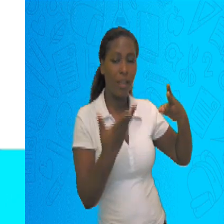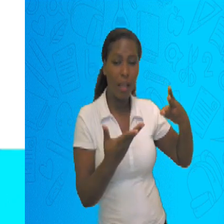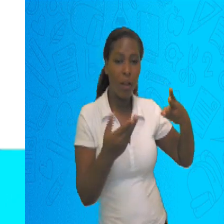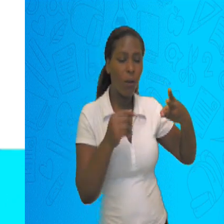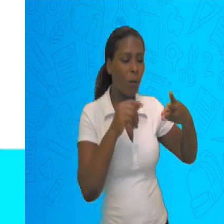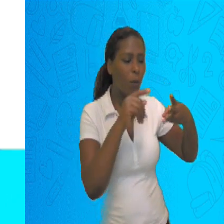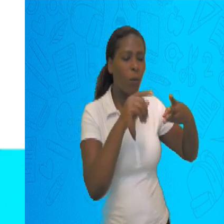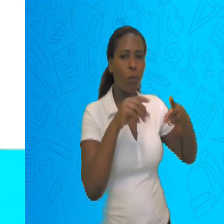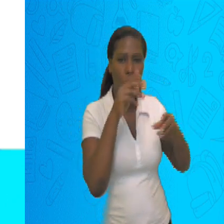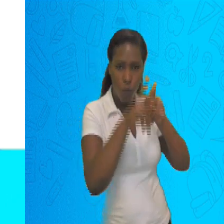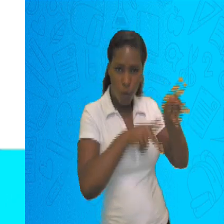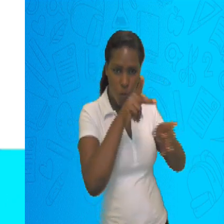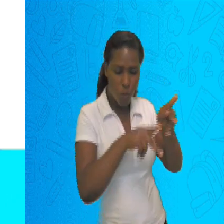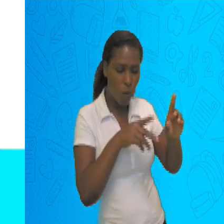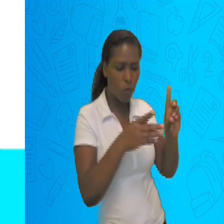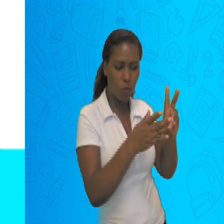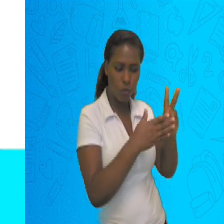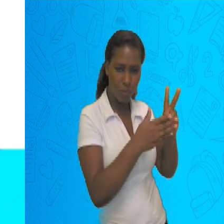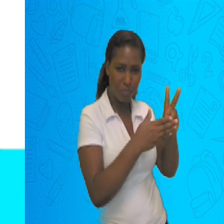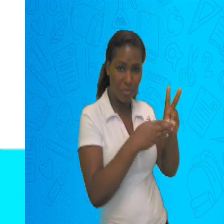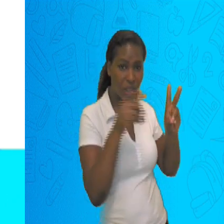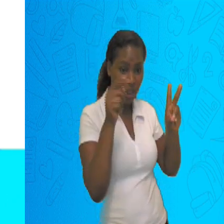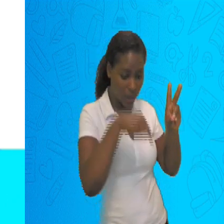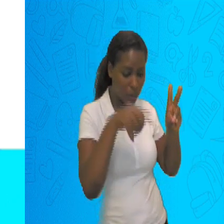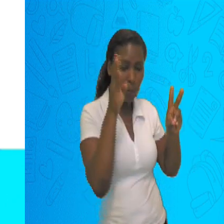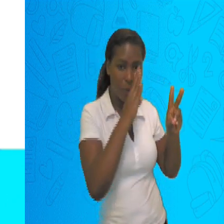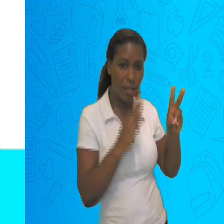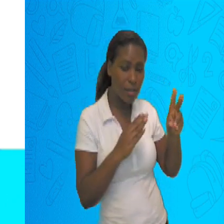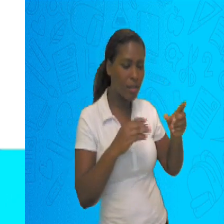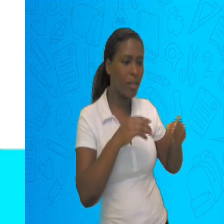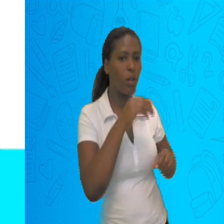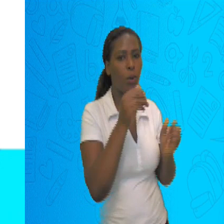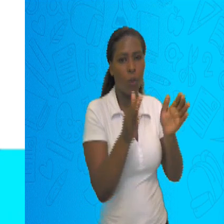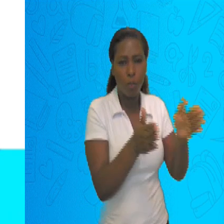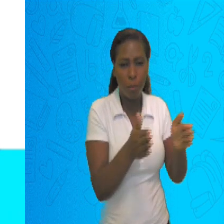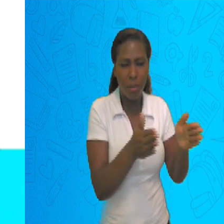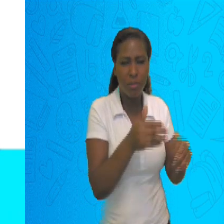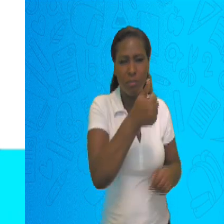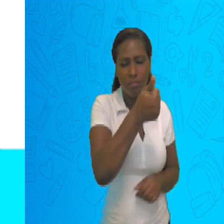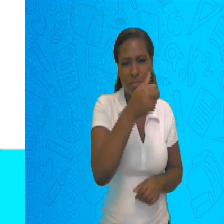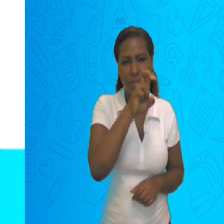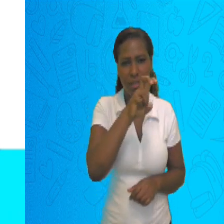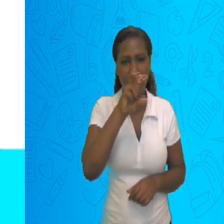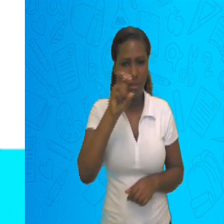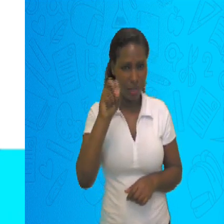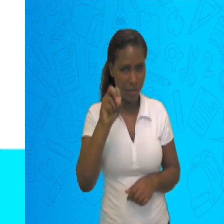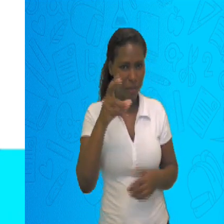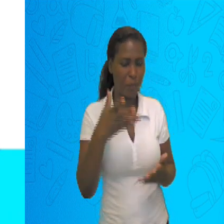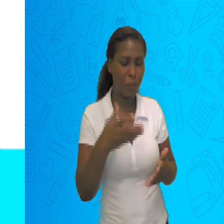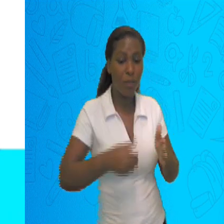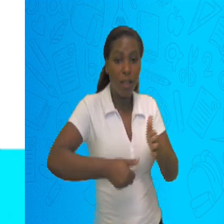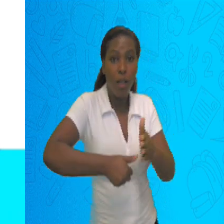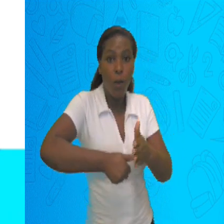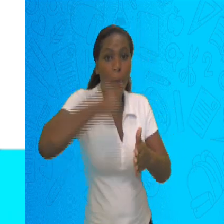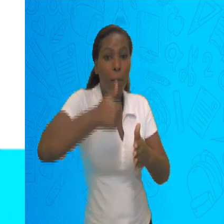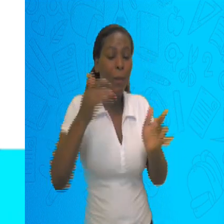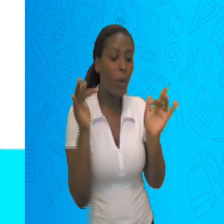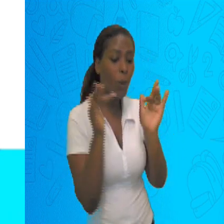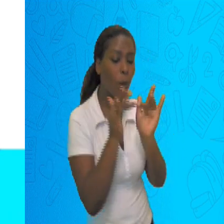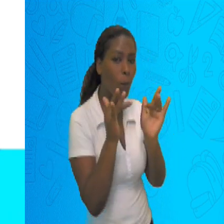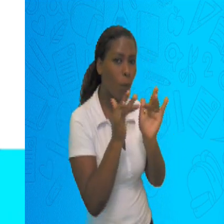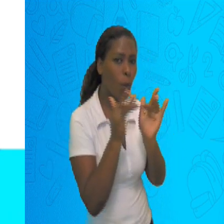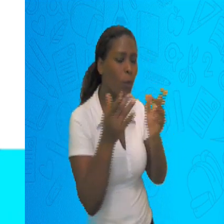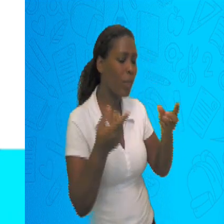dos povos indígenas no Brasil em 1500. O primeiro, contato entre os indígenas e portugueses, costumes